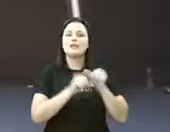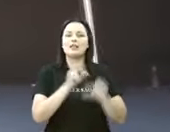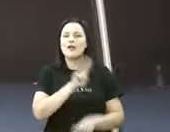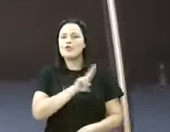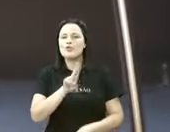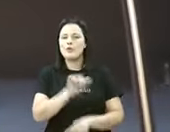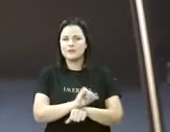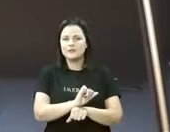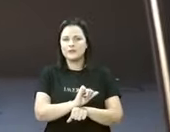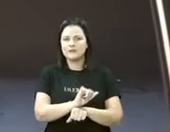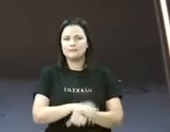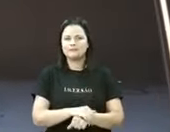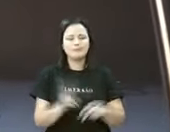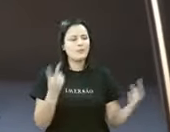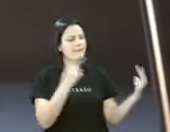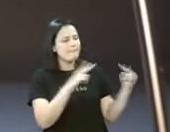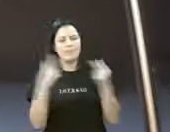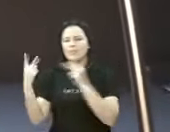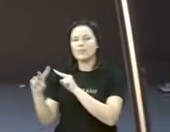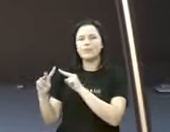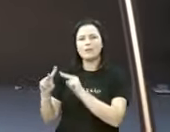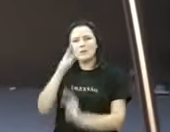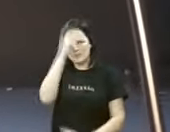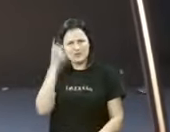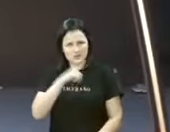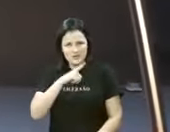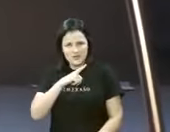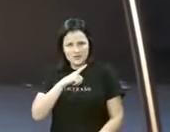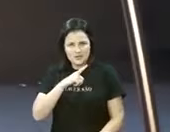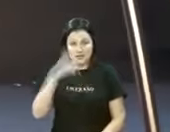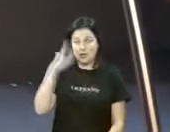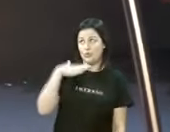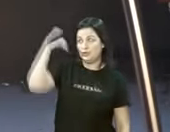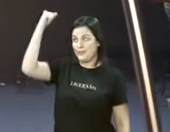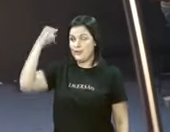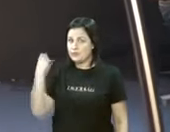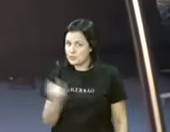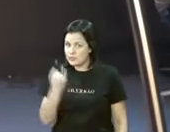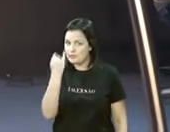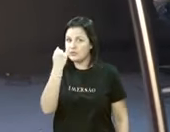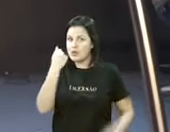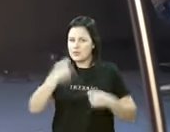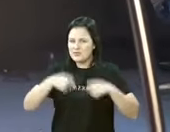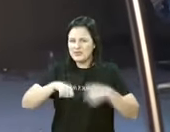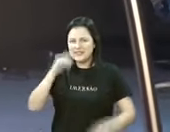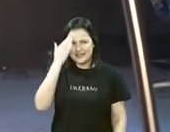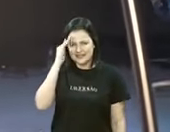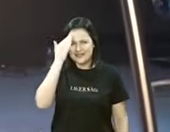Olhe para essa pessoa que está do seu lado e diga para ela: quem tem um grande chamado tem que entender que Deus lhe